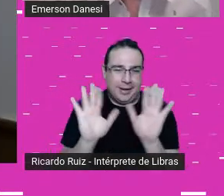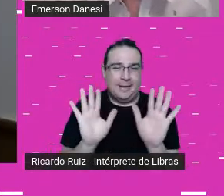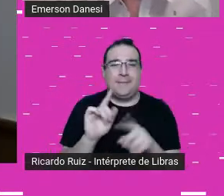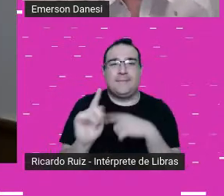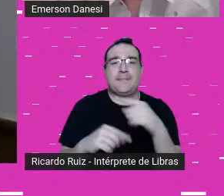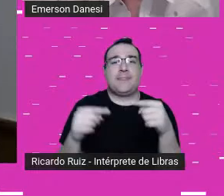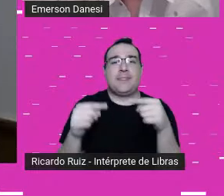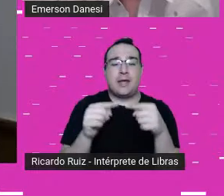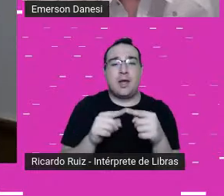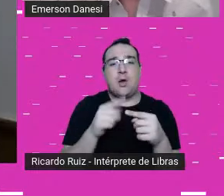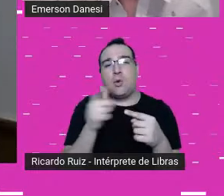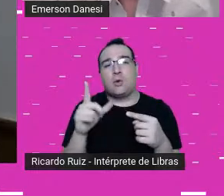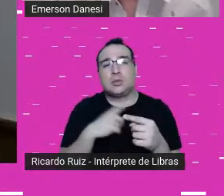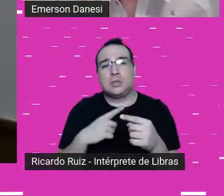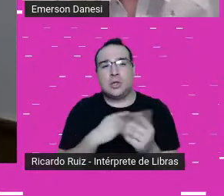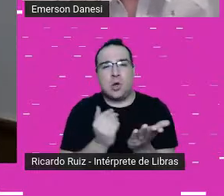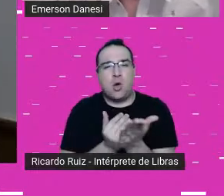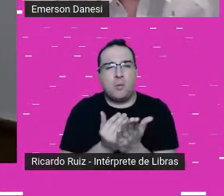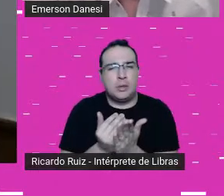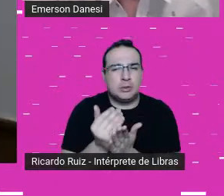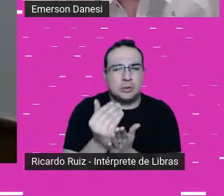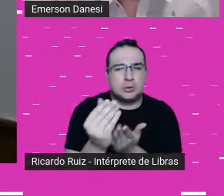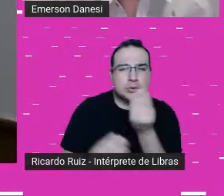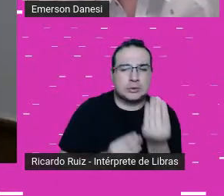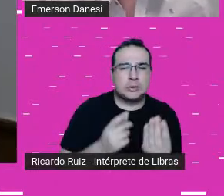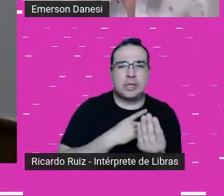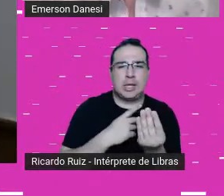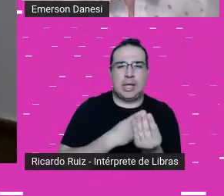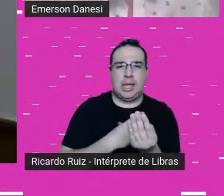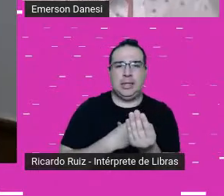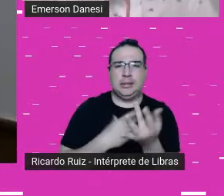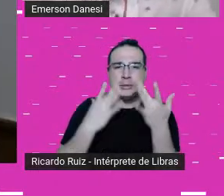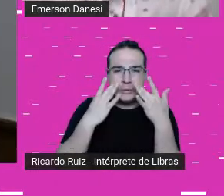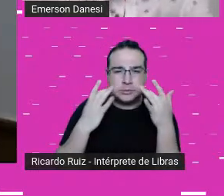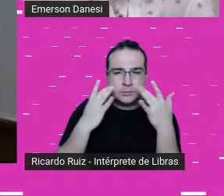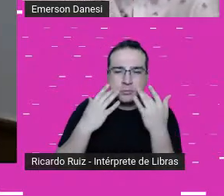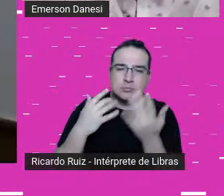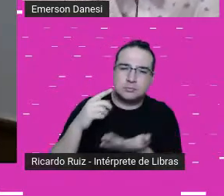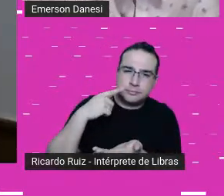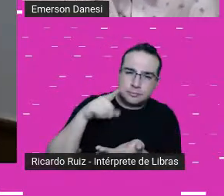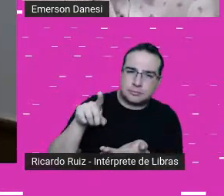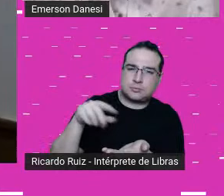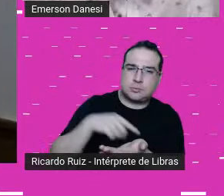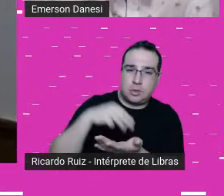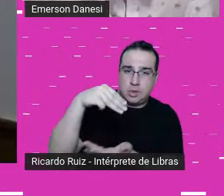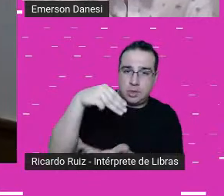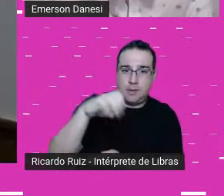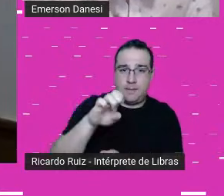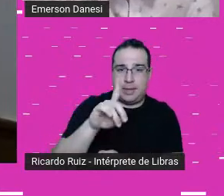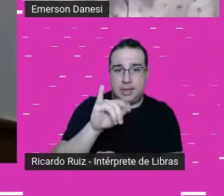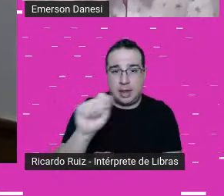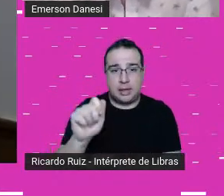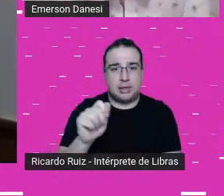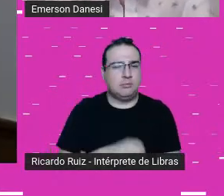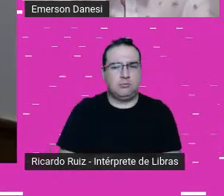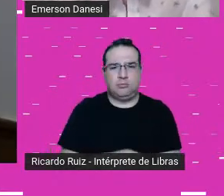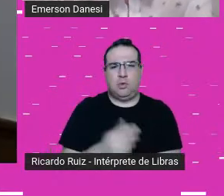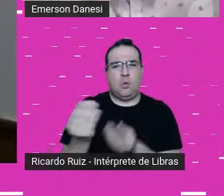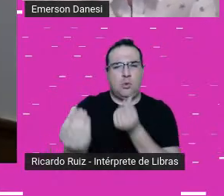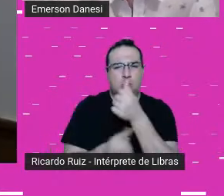começando bem no começo mesmo, acho que ele estava começando os ensaios da Medeia. E foi super